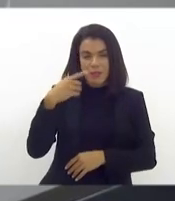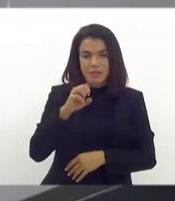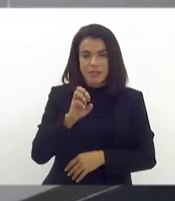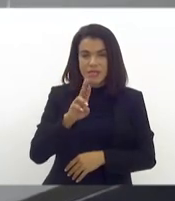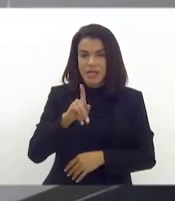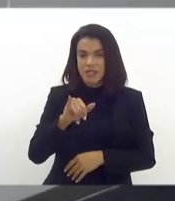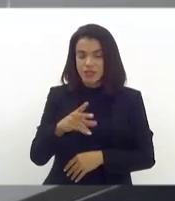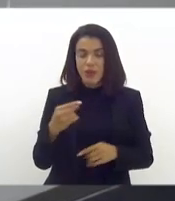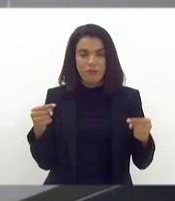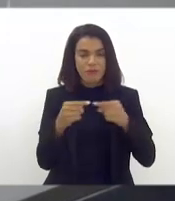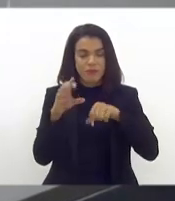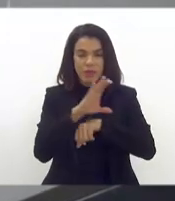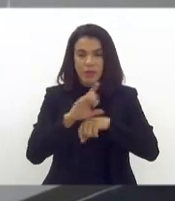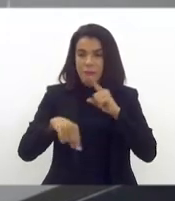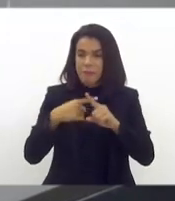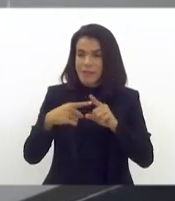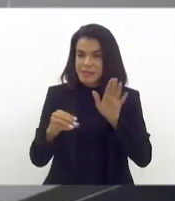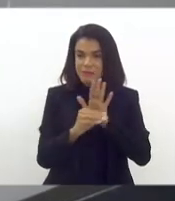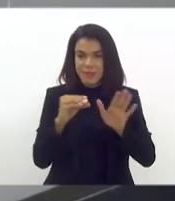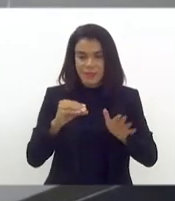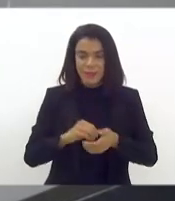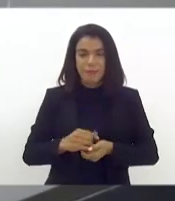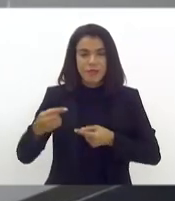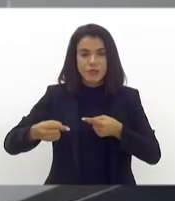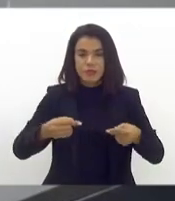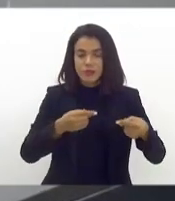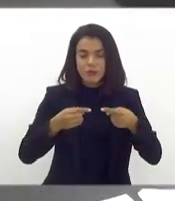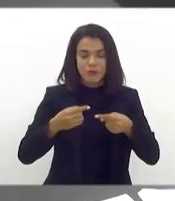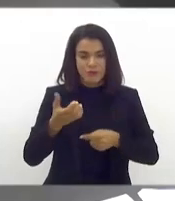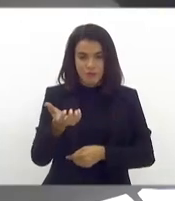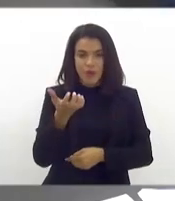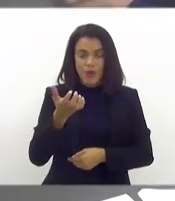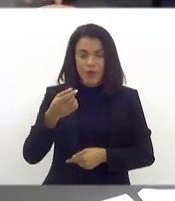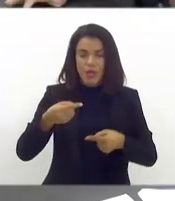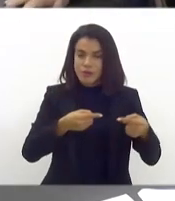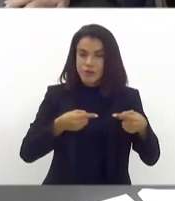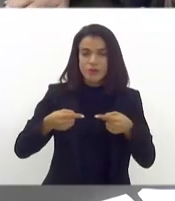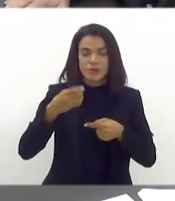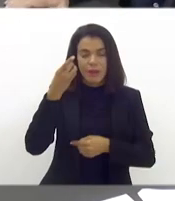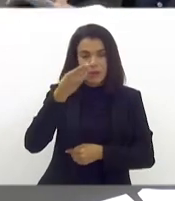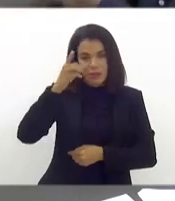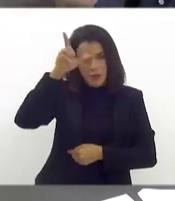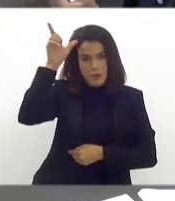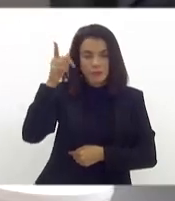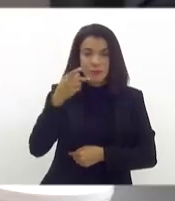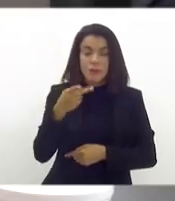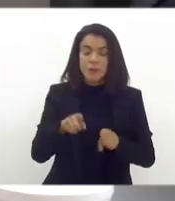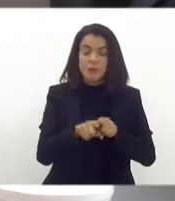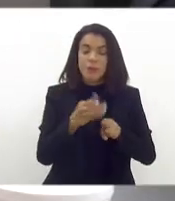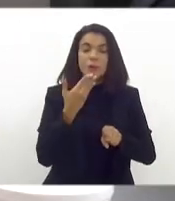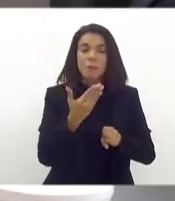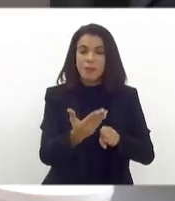pela constitucionalidade com emenda. Em discussão. Eu queria... Para discutir, deputado Luiz Paulo. Também pedir vistas,